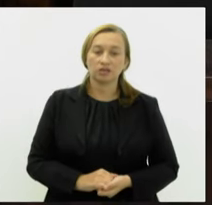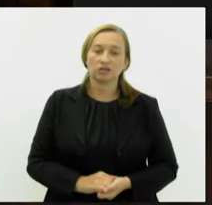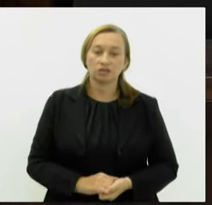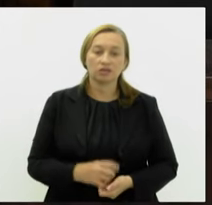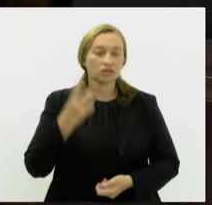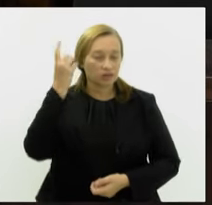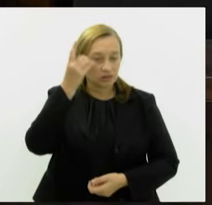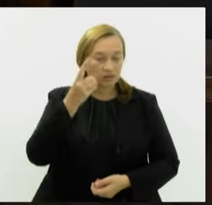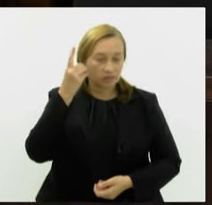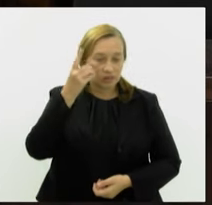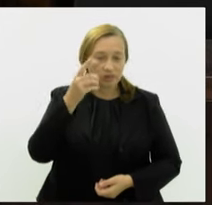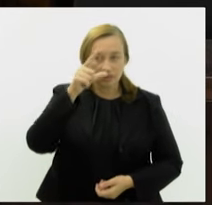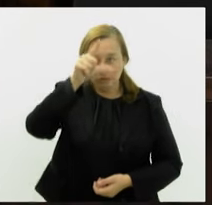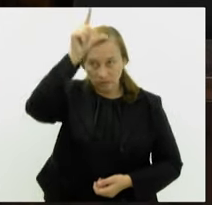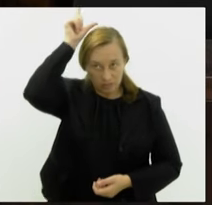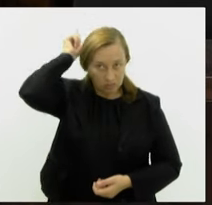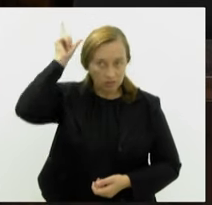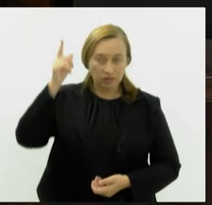Deputado Luiz Paulo.